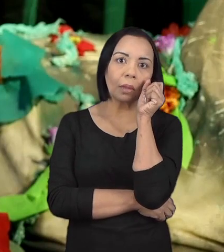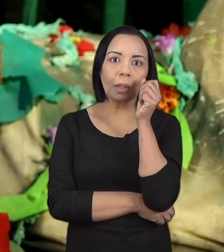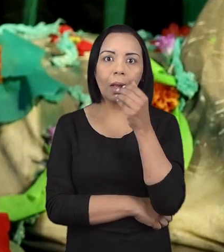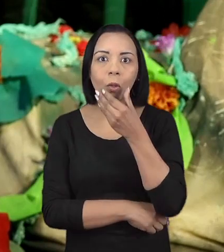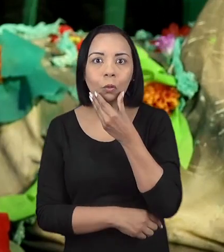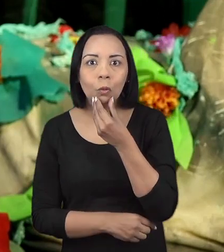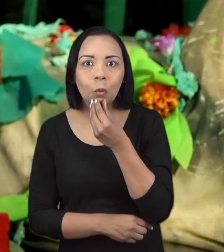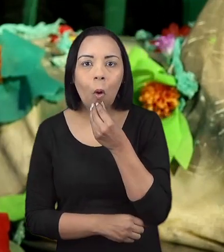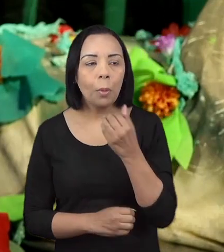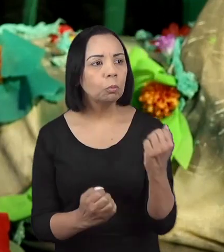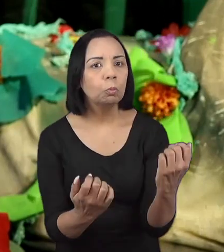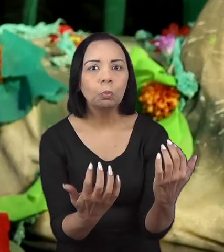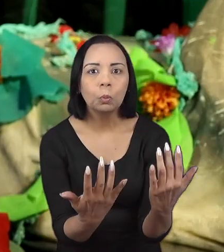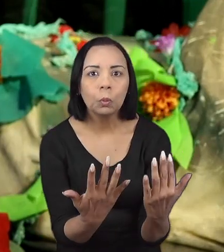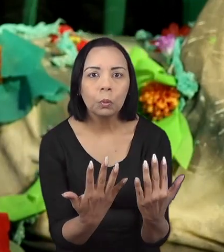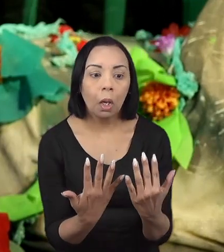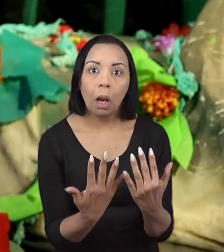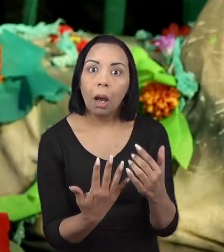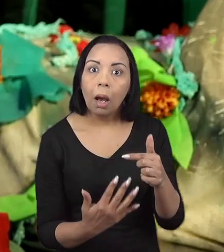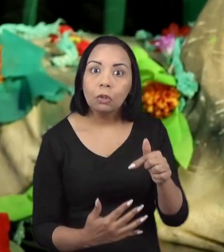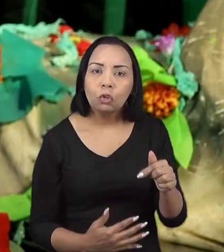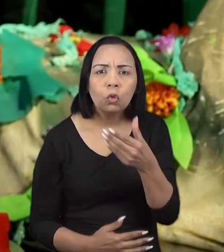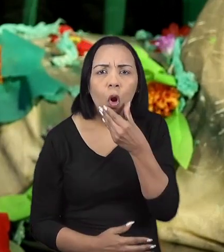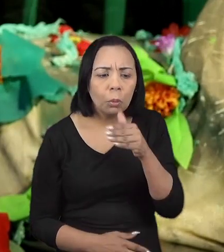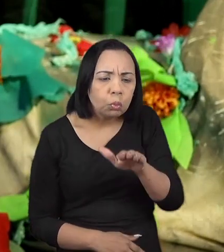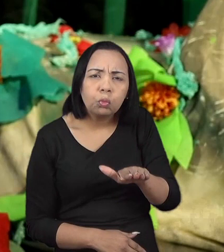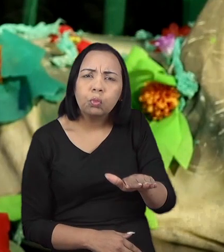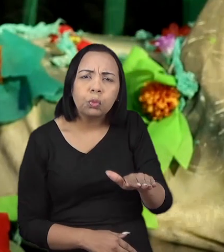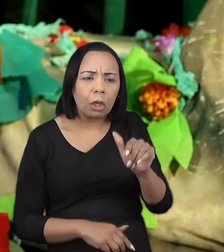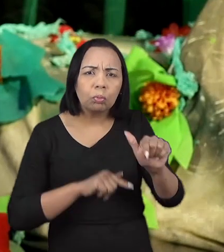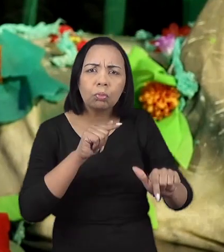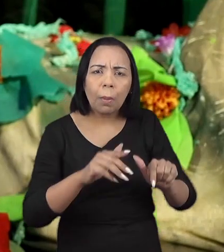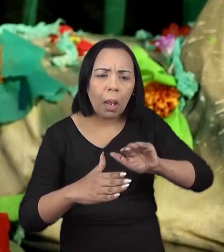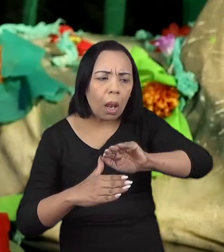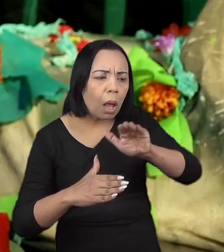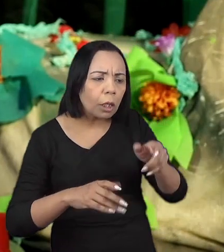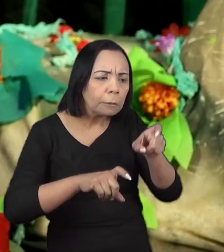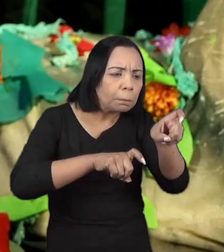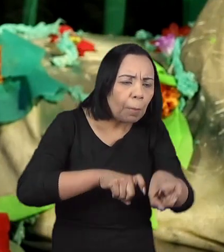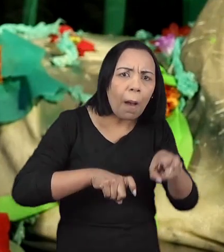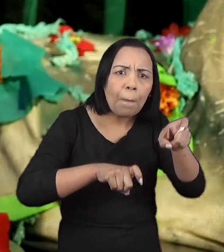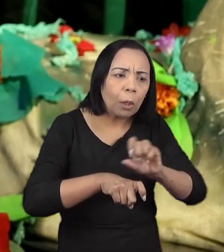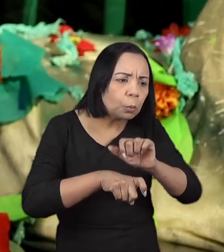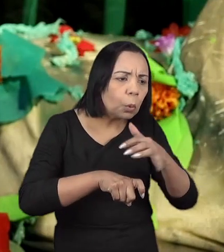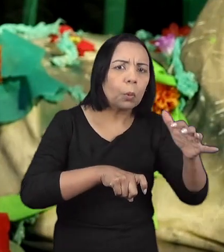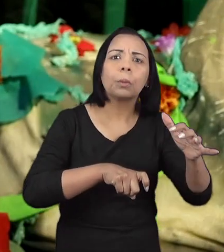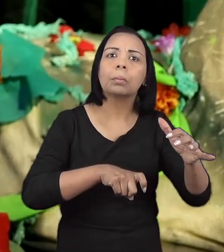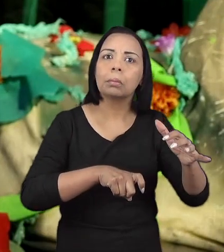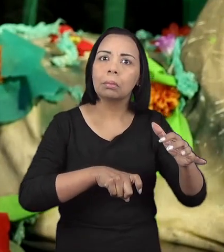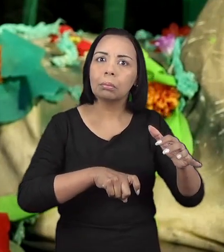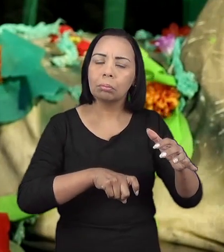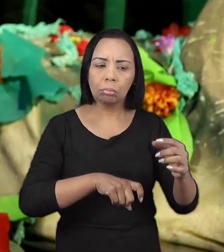Os donos da casa voltaram à noite. Eram 7 anões que trabalhavam em uma mina de diamantes.